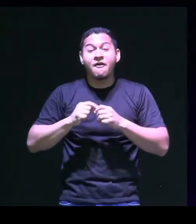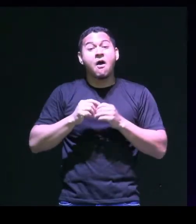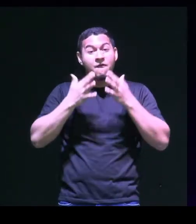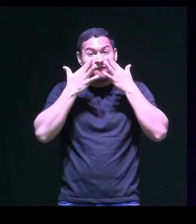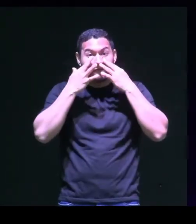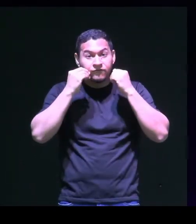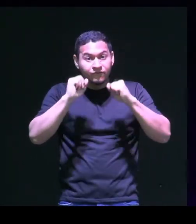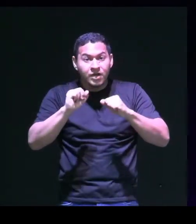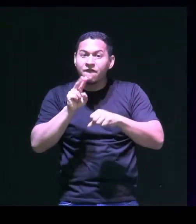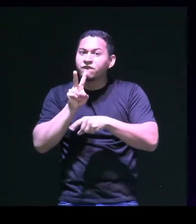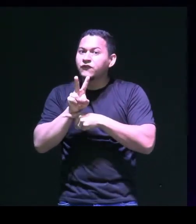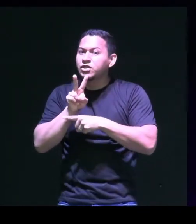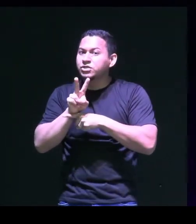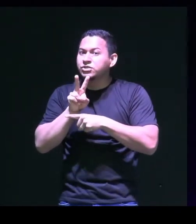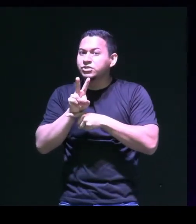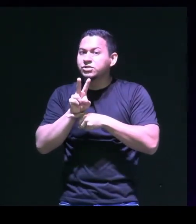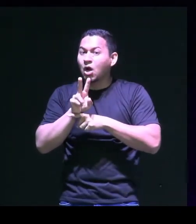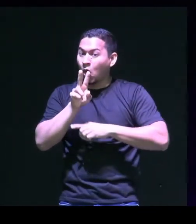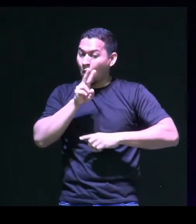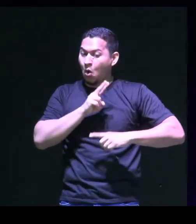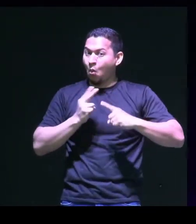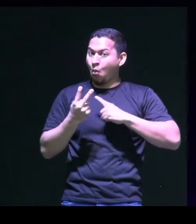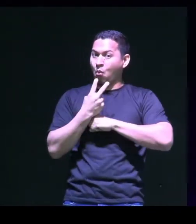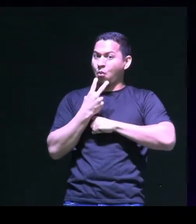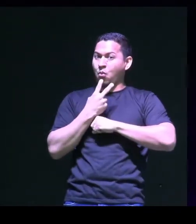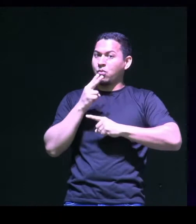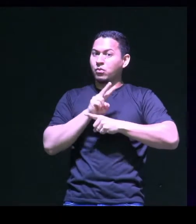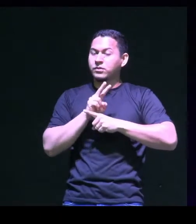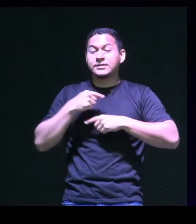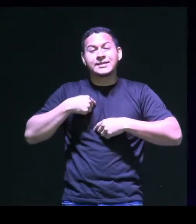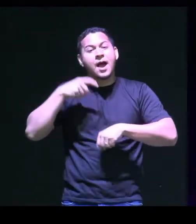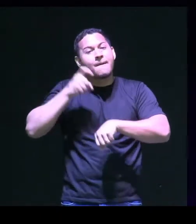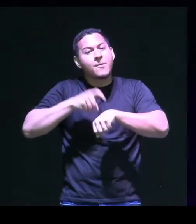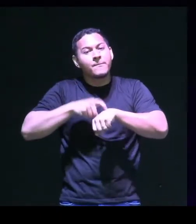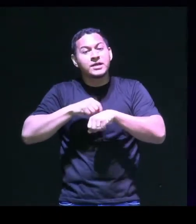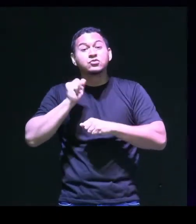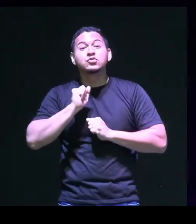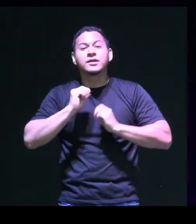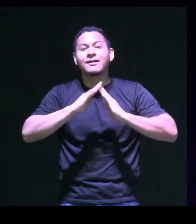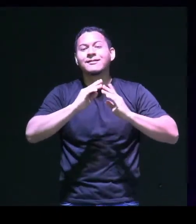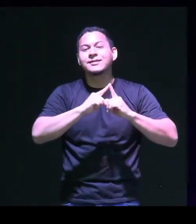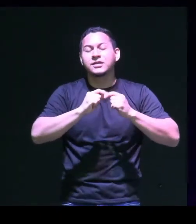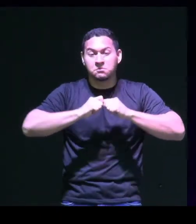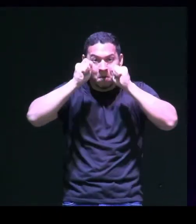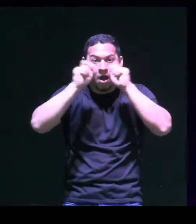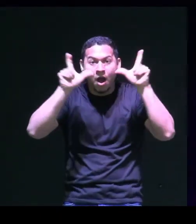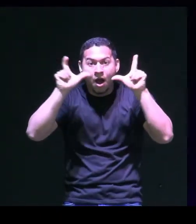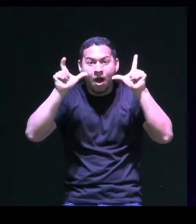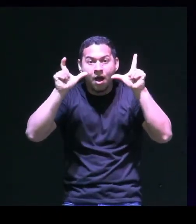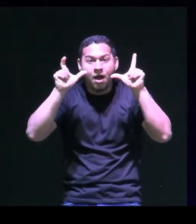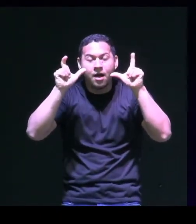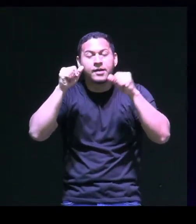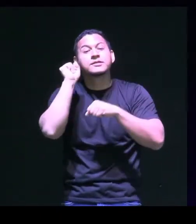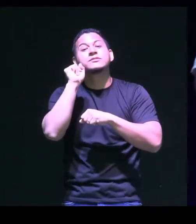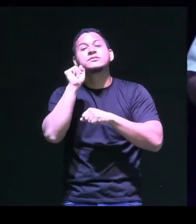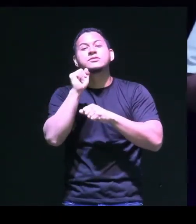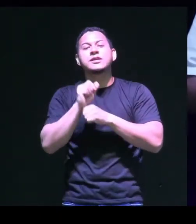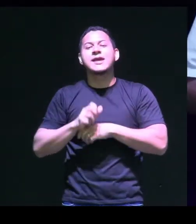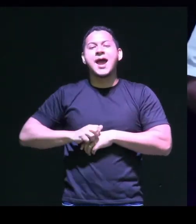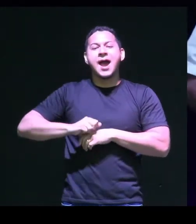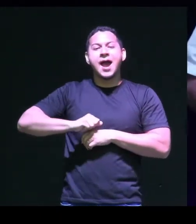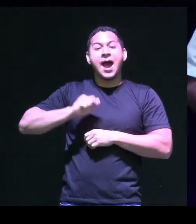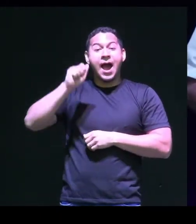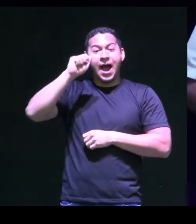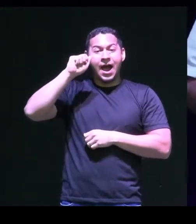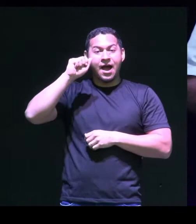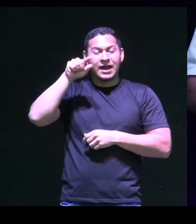lê, entenda. Então, está na hora da igreja acordar. Está na hora de cada um fazer a